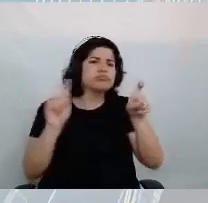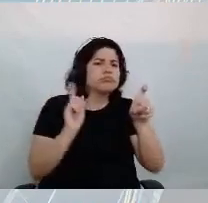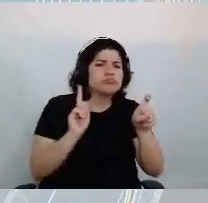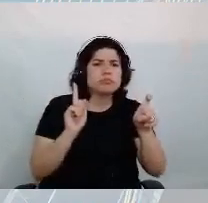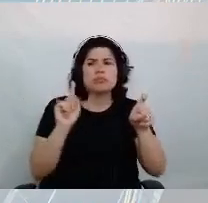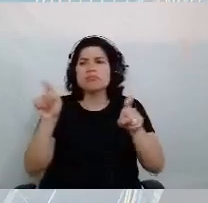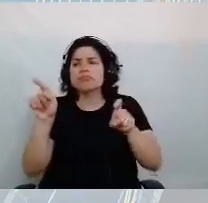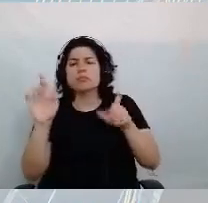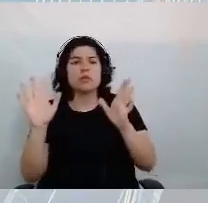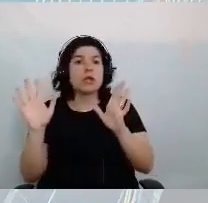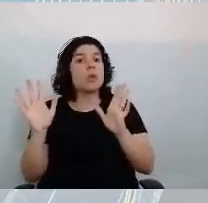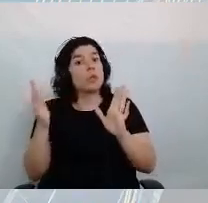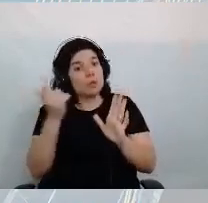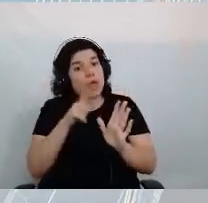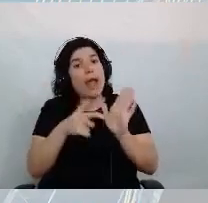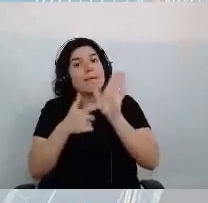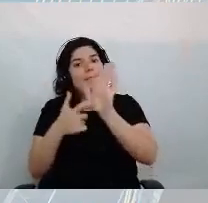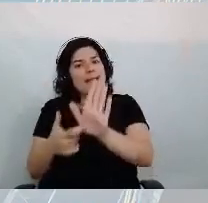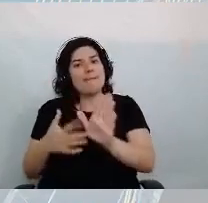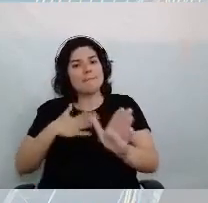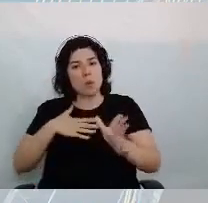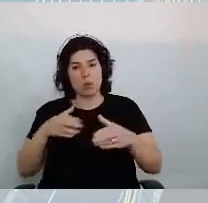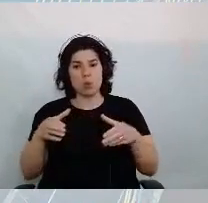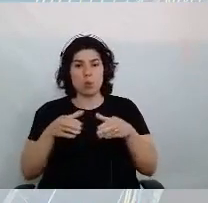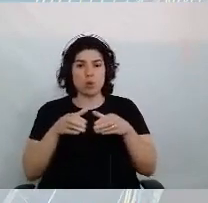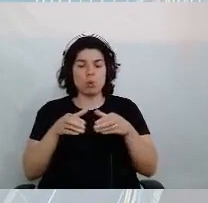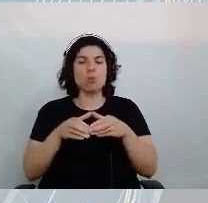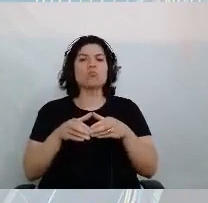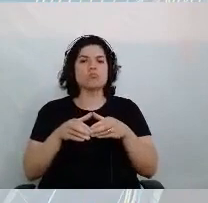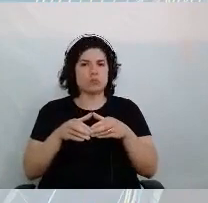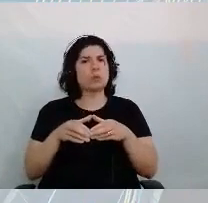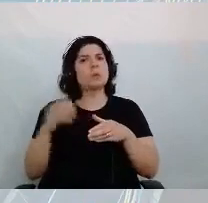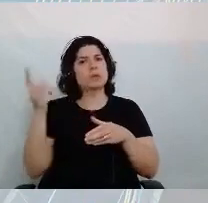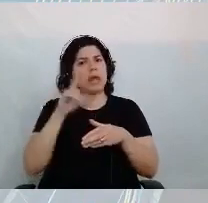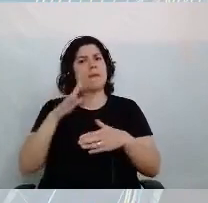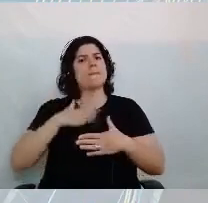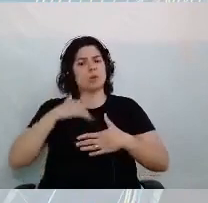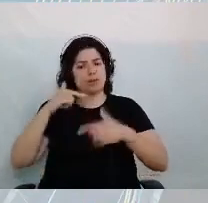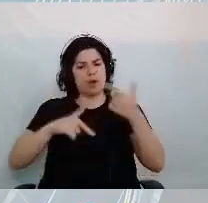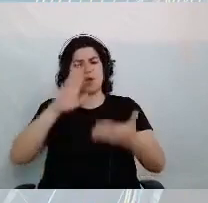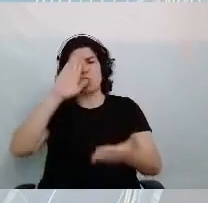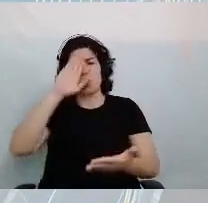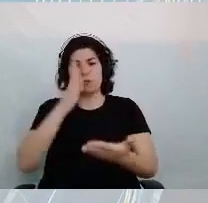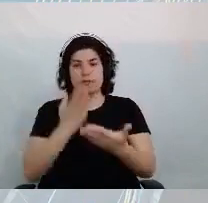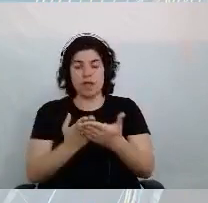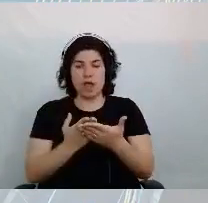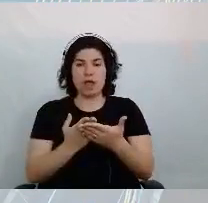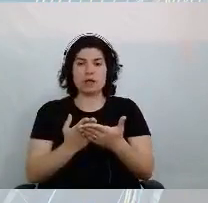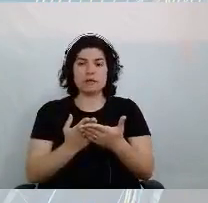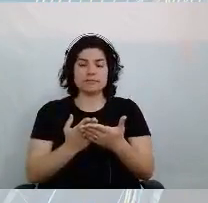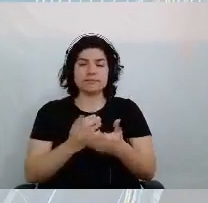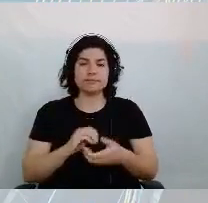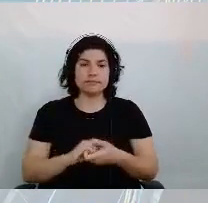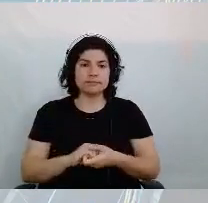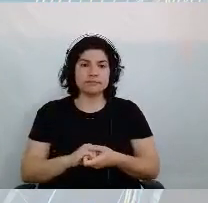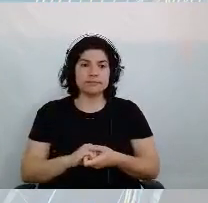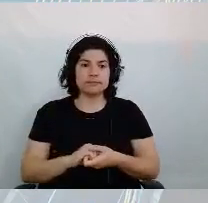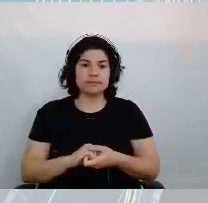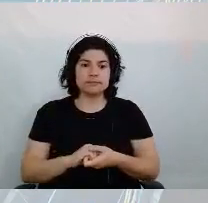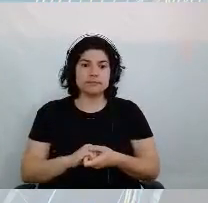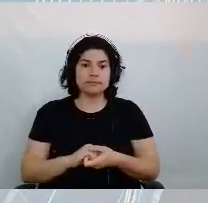esses argumentos para o meu time, trazer mais confiança para o meu trabalho. Mas há pouco tempo,